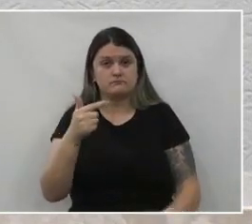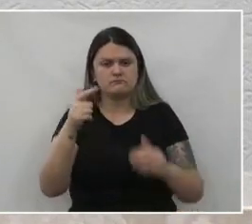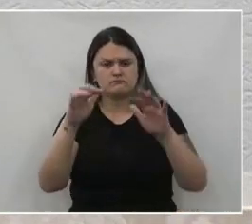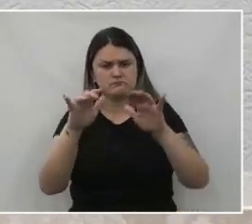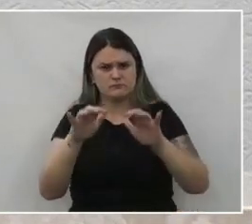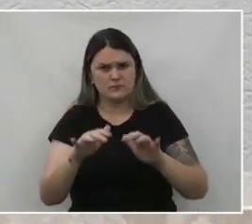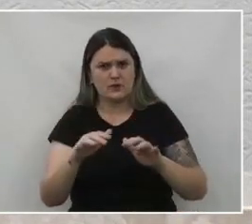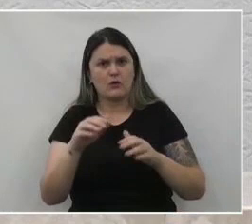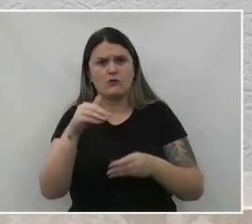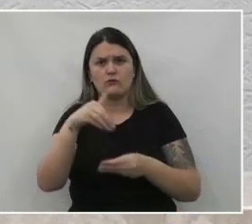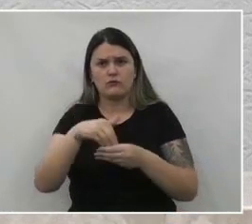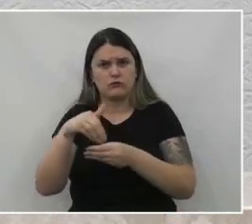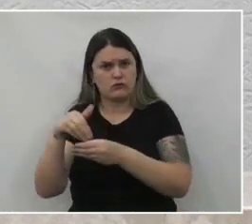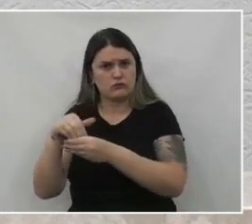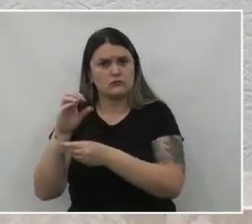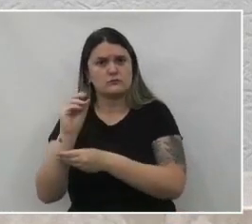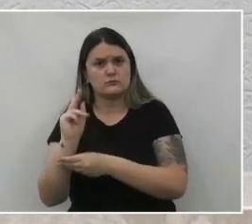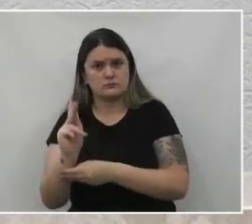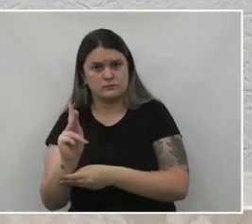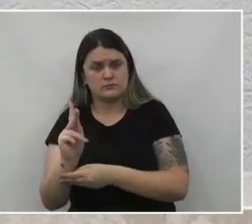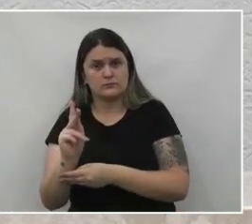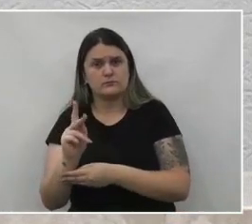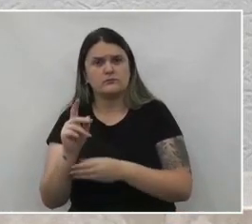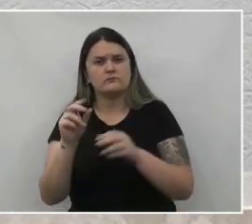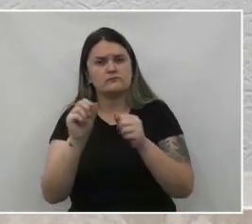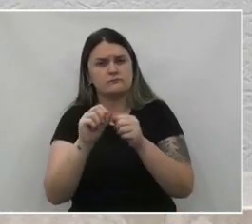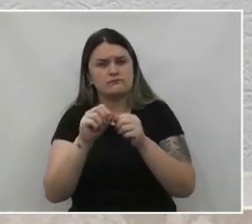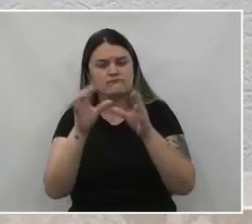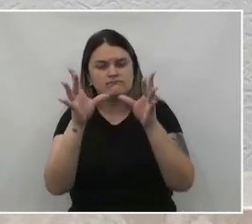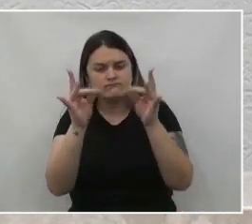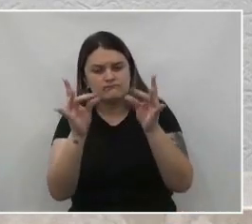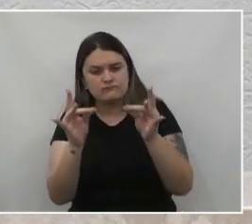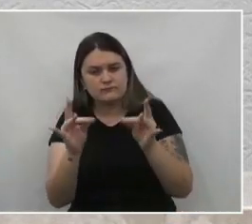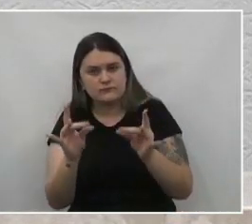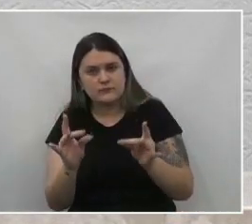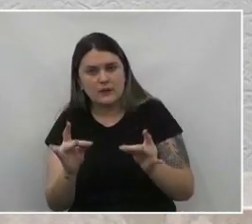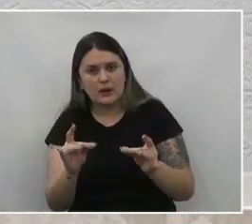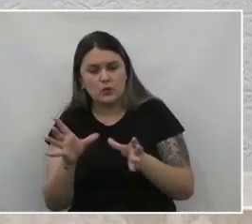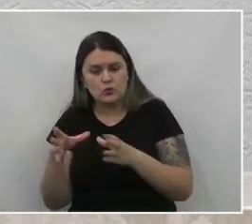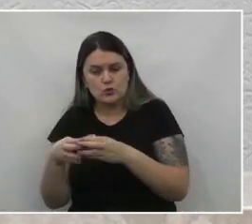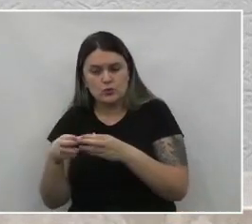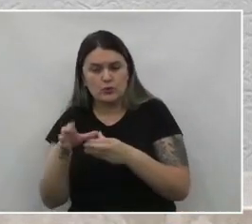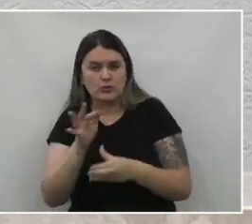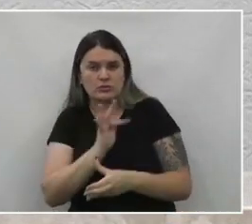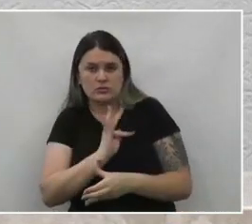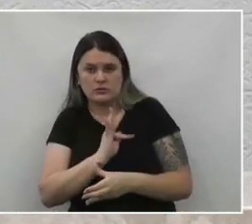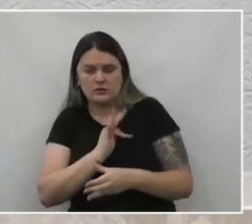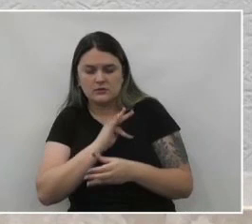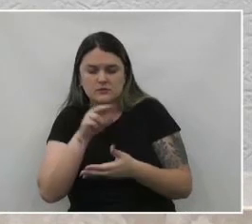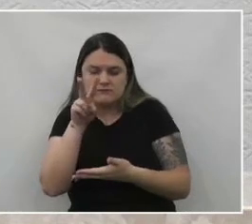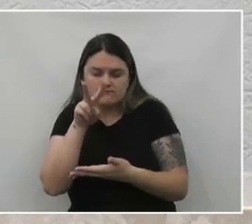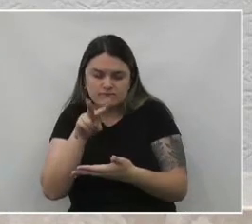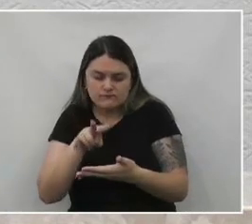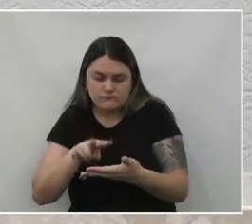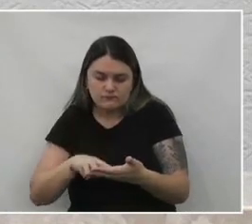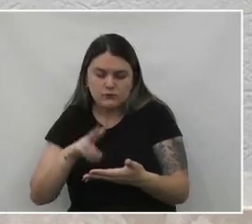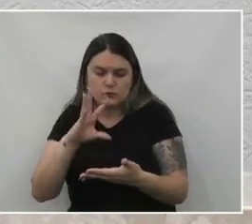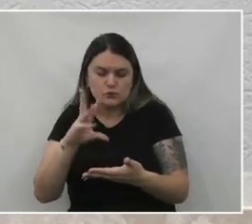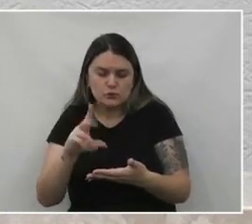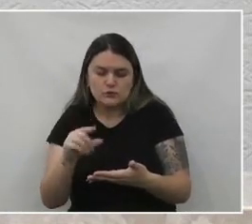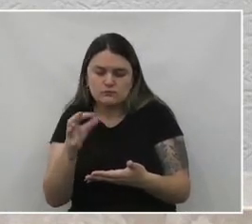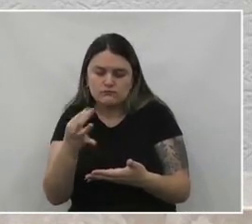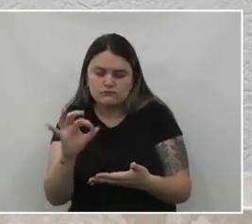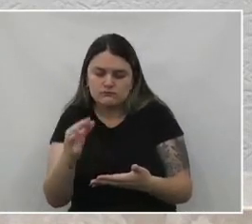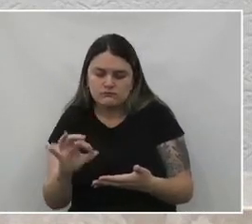voto. Conforme relatado, a análise efetuada pela unidade técnica, com base no escopo adotado para o exercício em